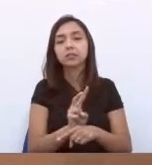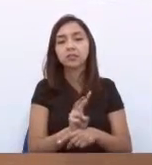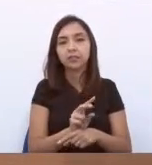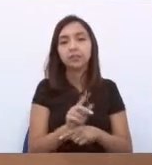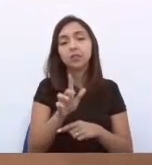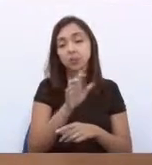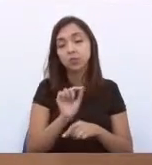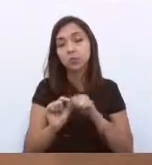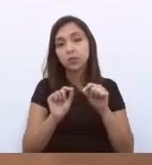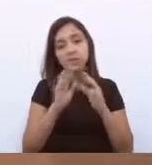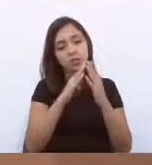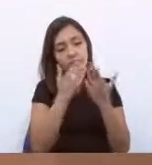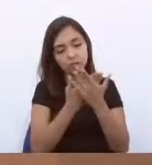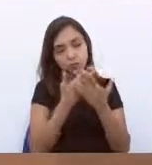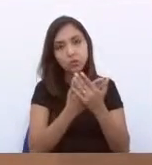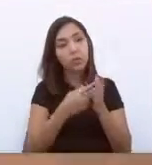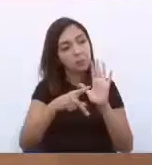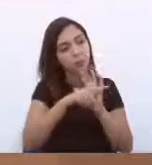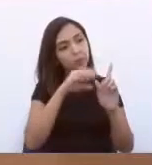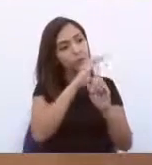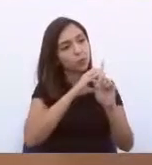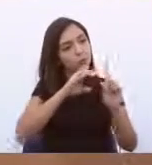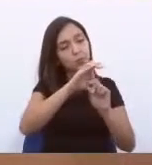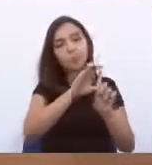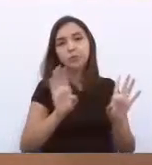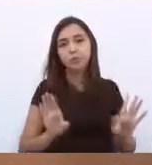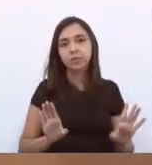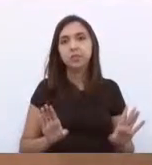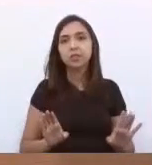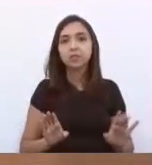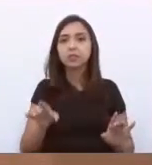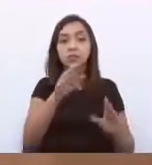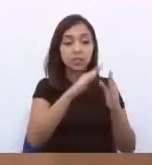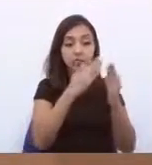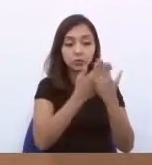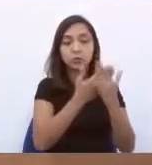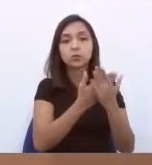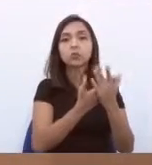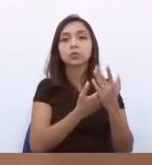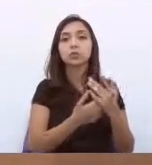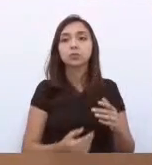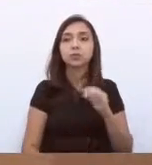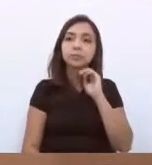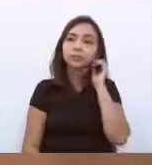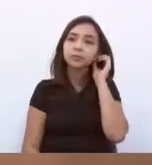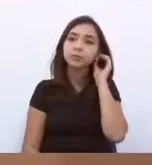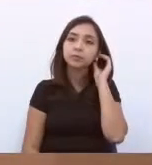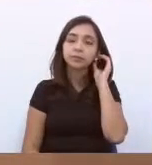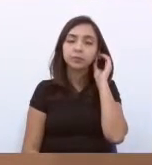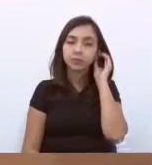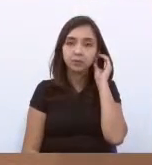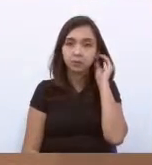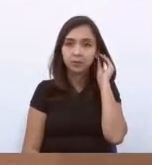que a escola tem que ser da comunidade. A escola, ela tem que ser